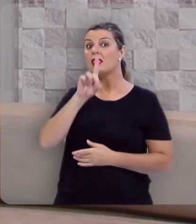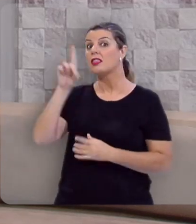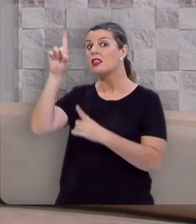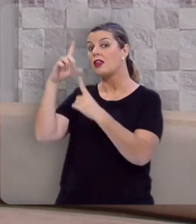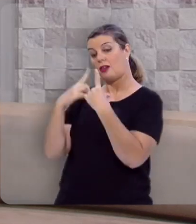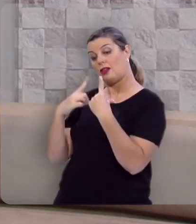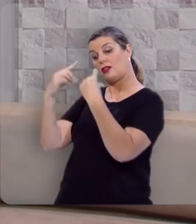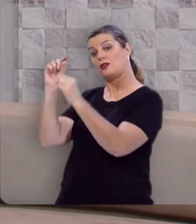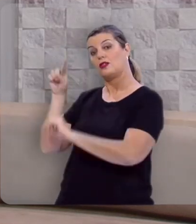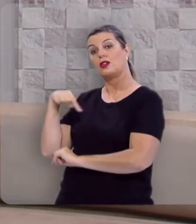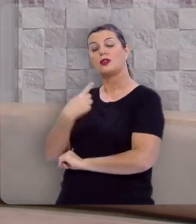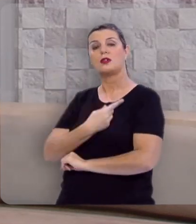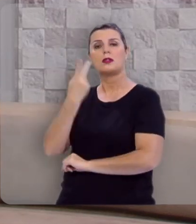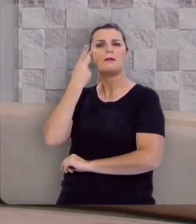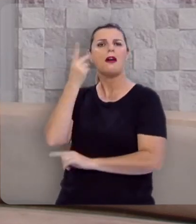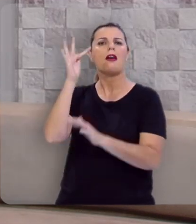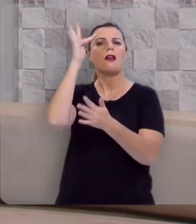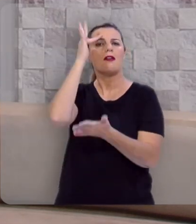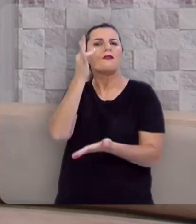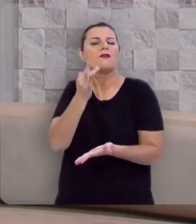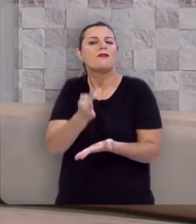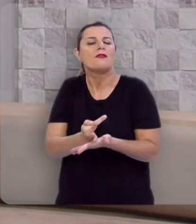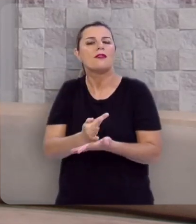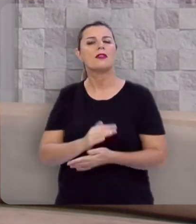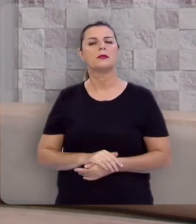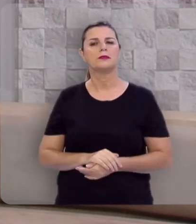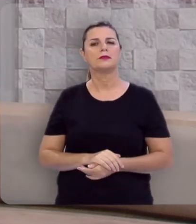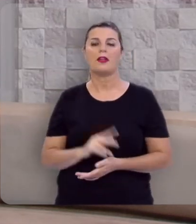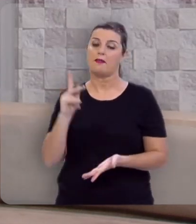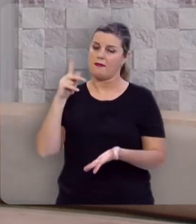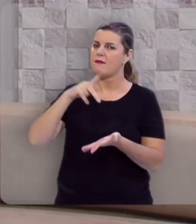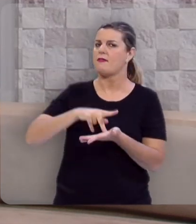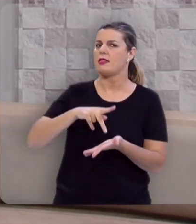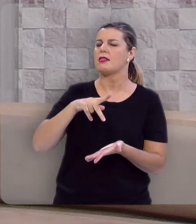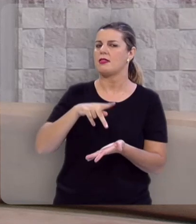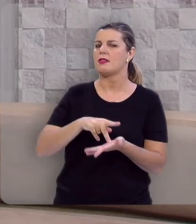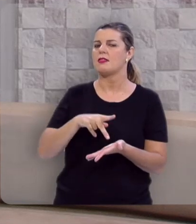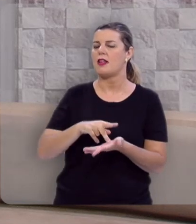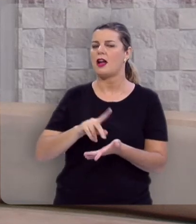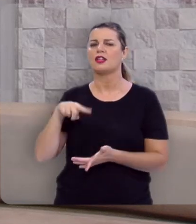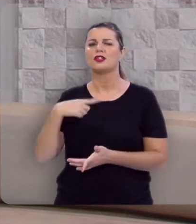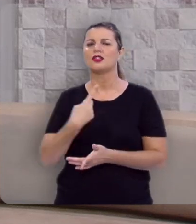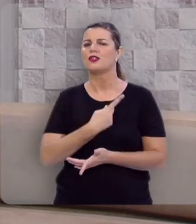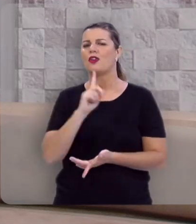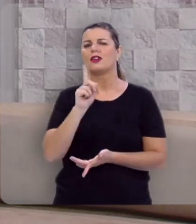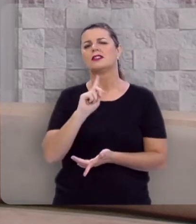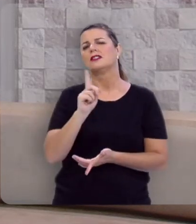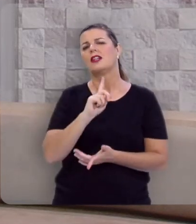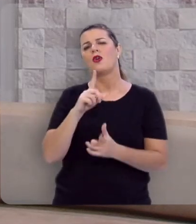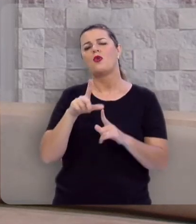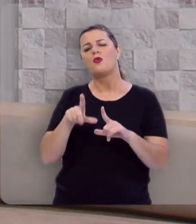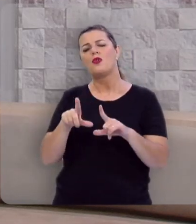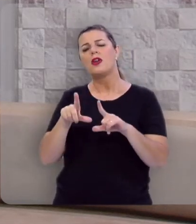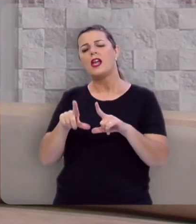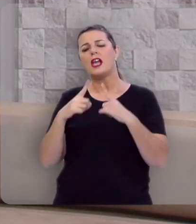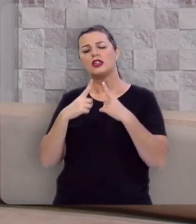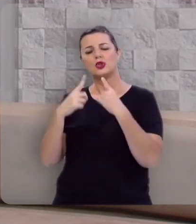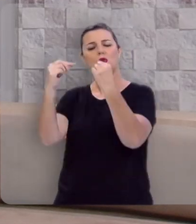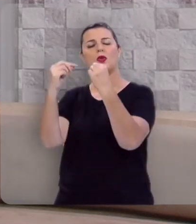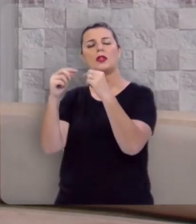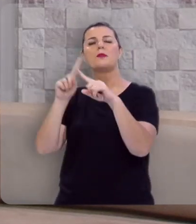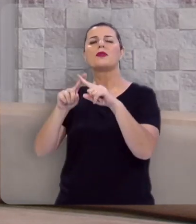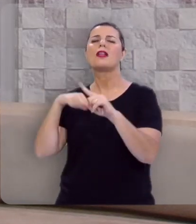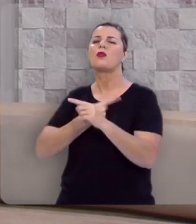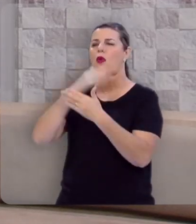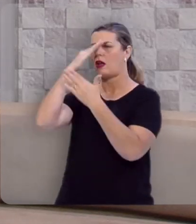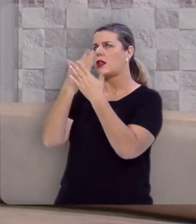Deus nos escolheu para a fé. Na verdade, nós não passamos a ser escolhidos de Deus